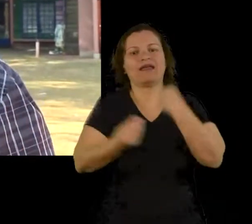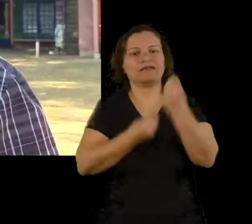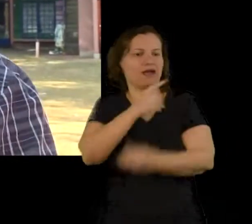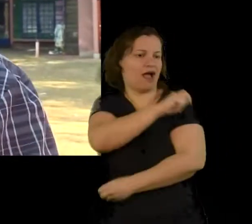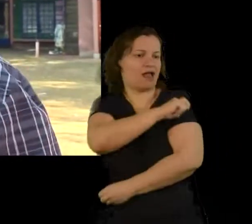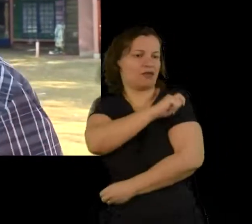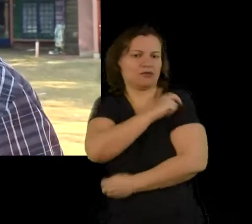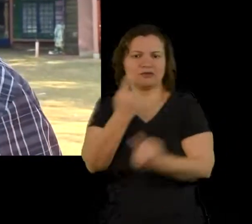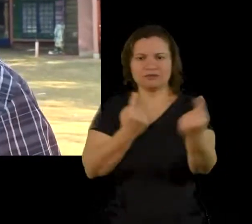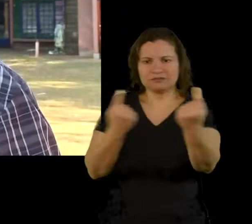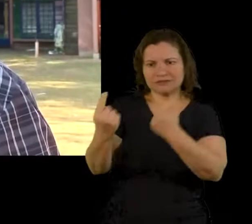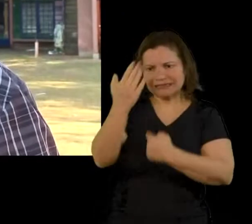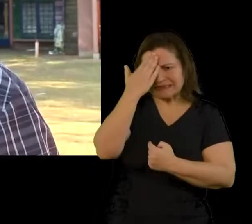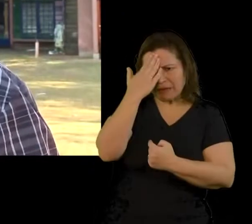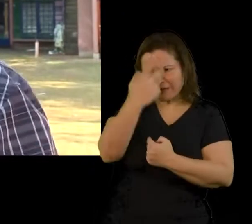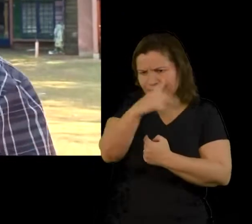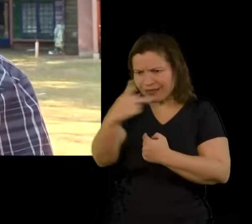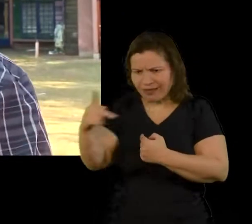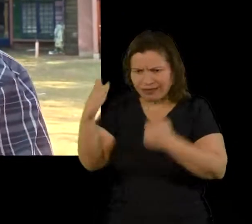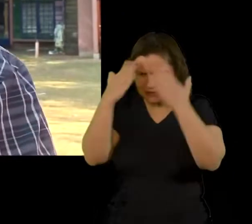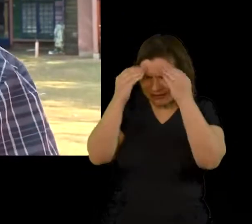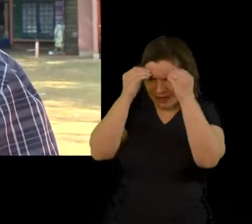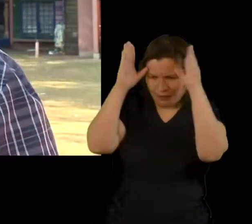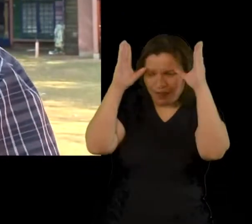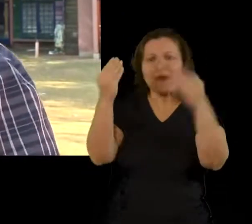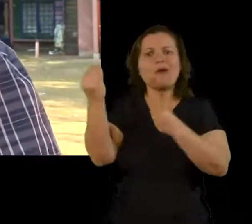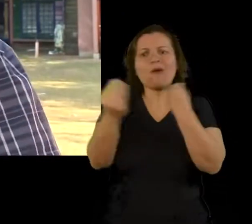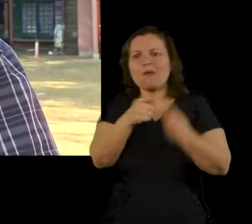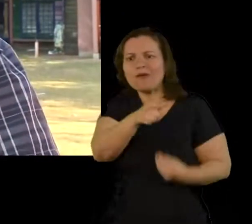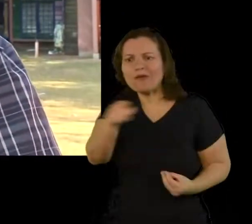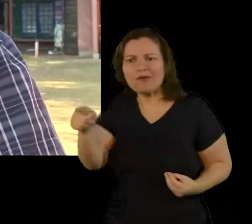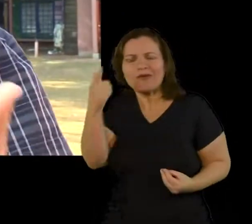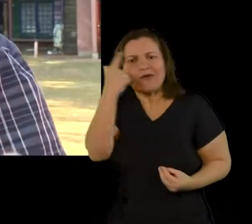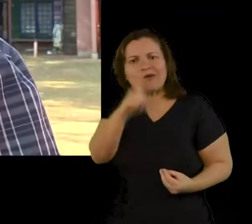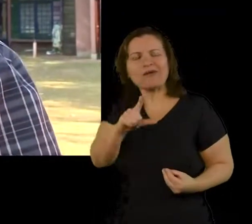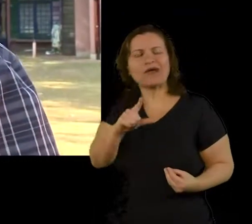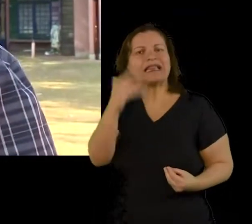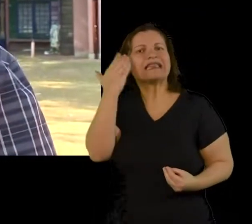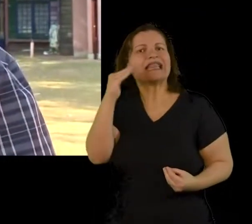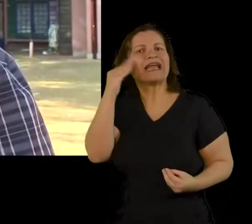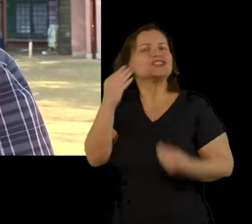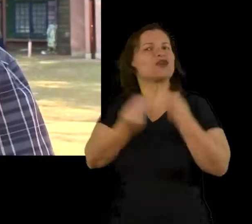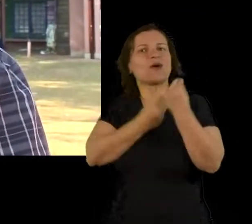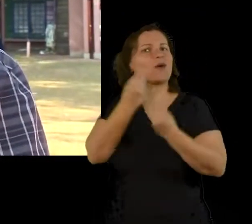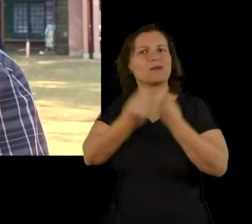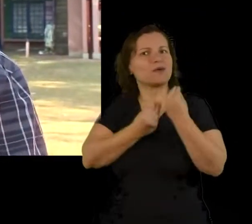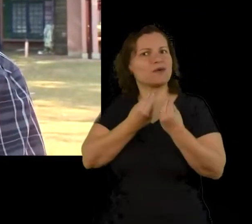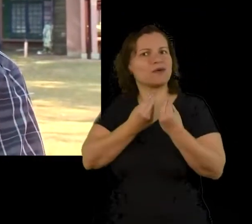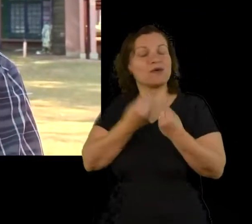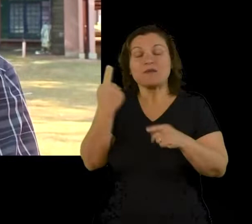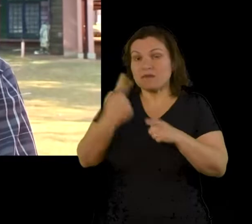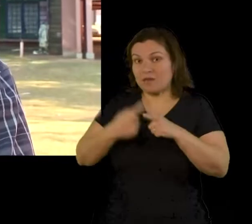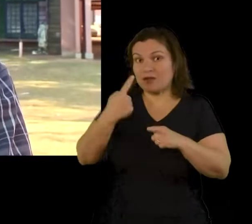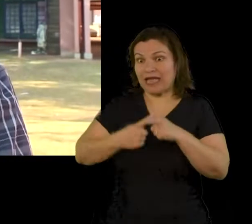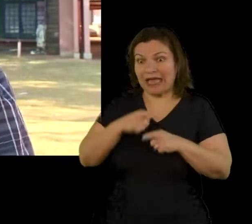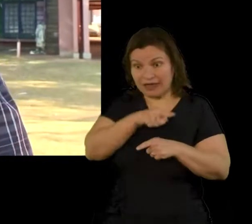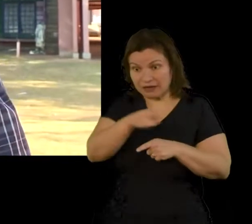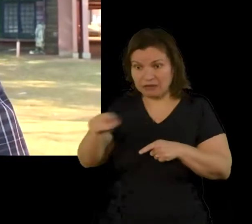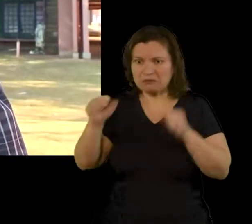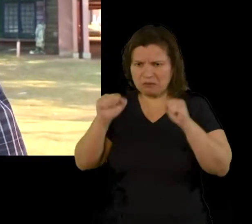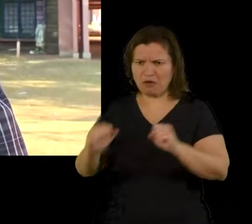estudantes trazem os seus saberes, como é que eles entendem, porque isso